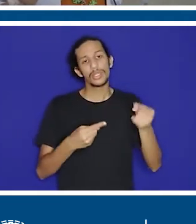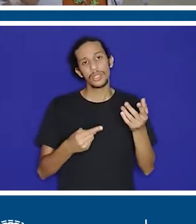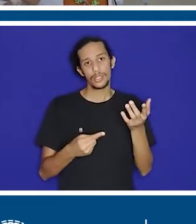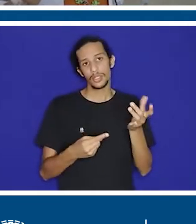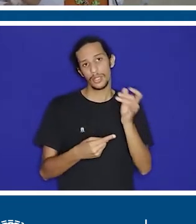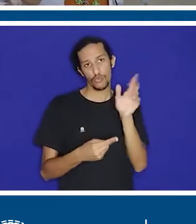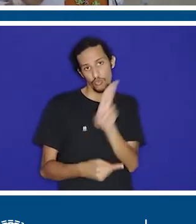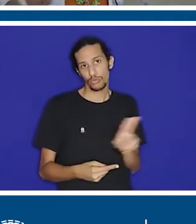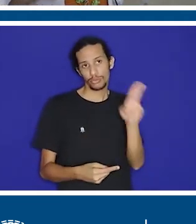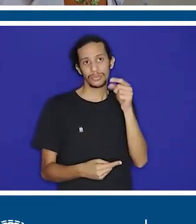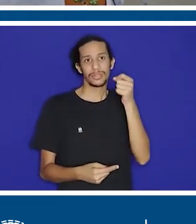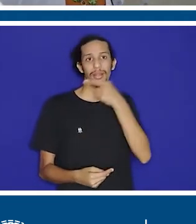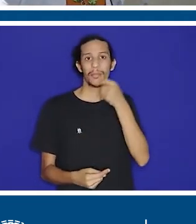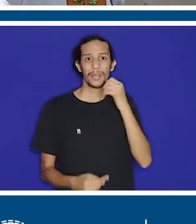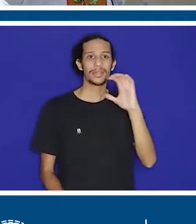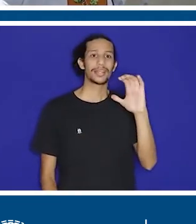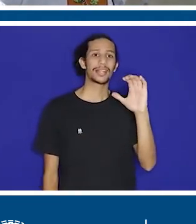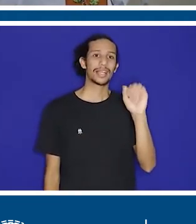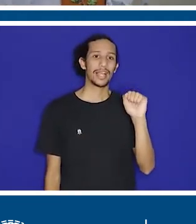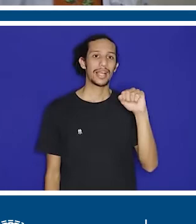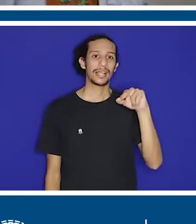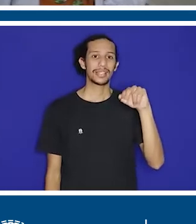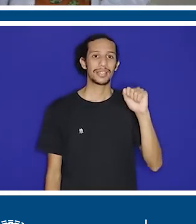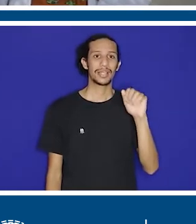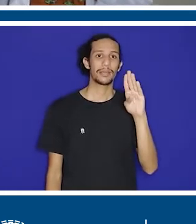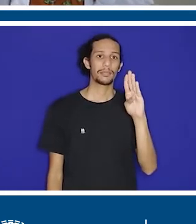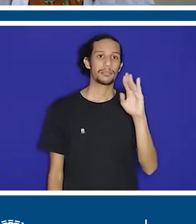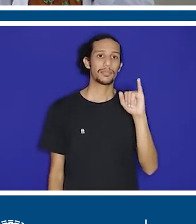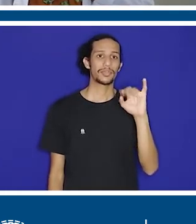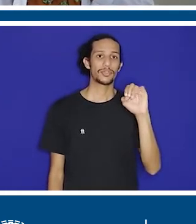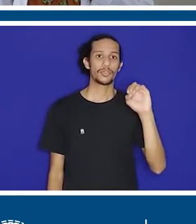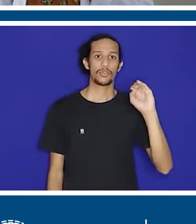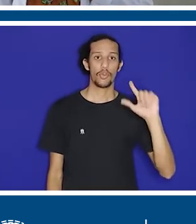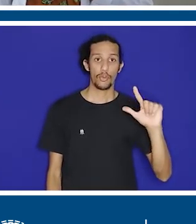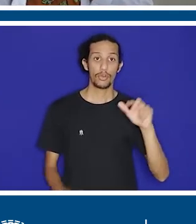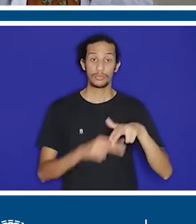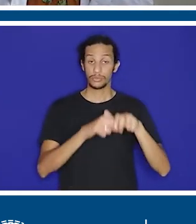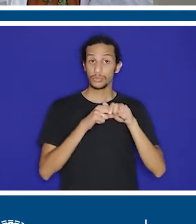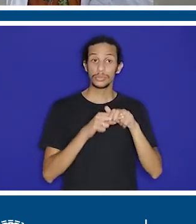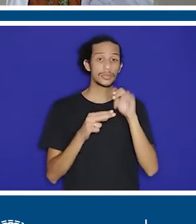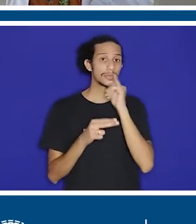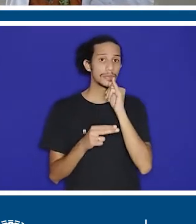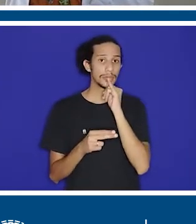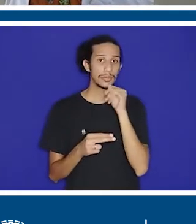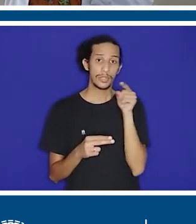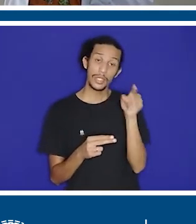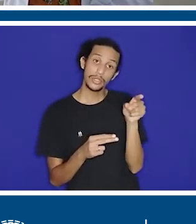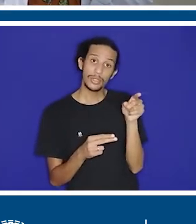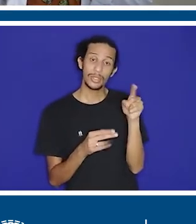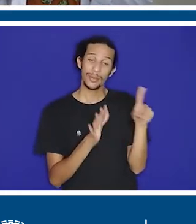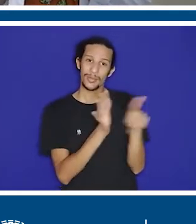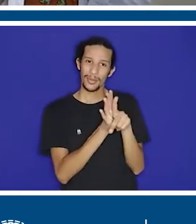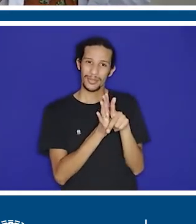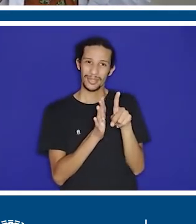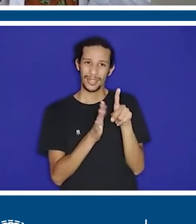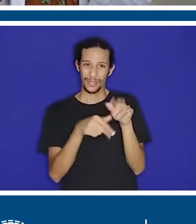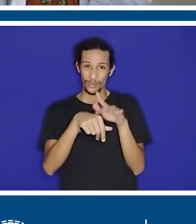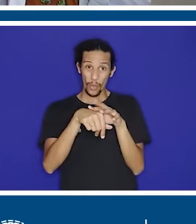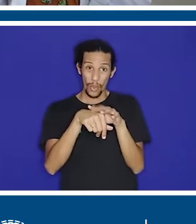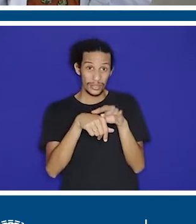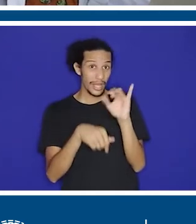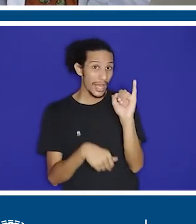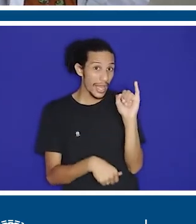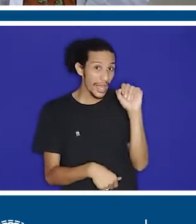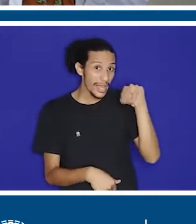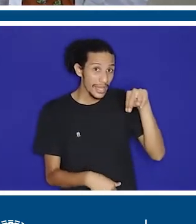essa do canabidiol. E lembrando que aquela questãozinha ali das doenças